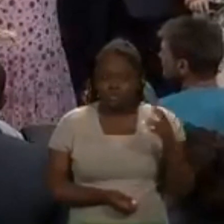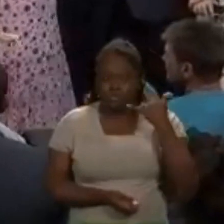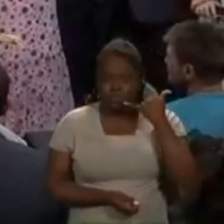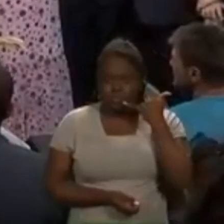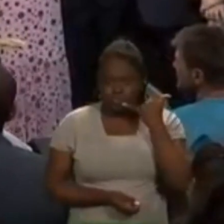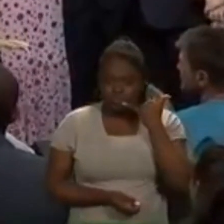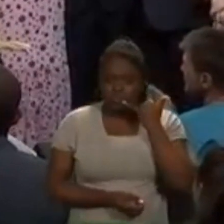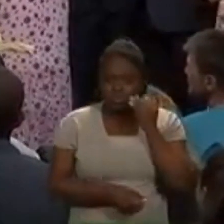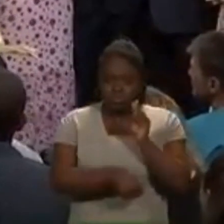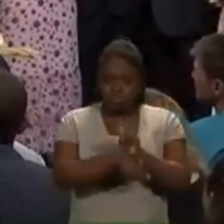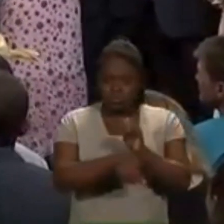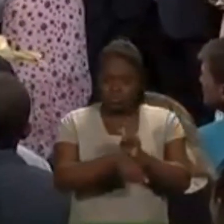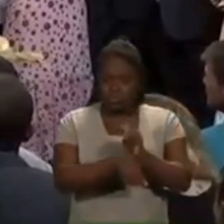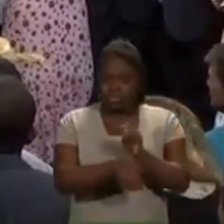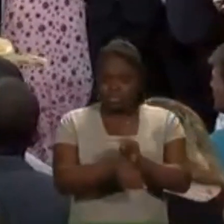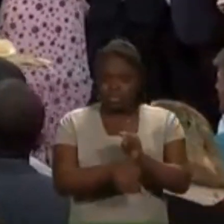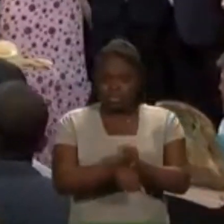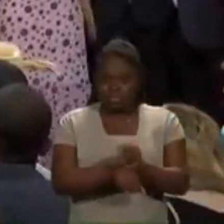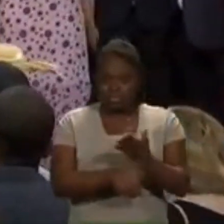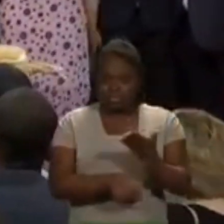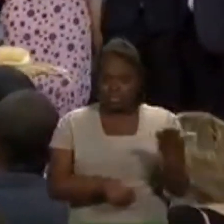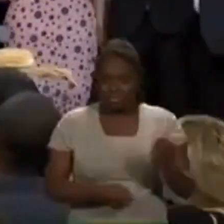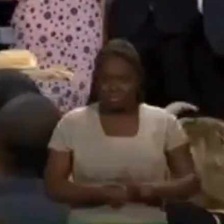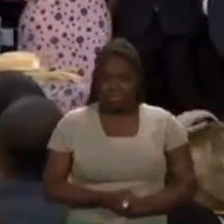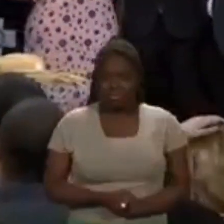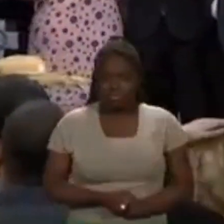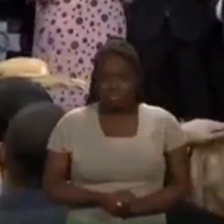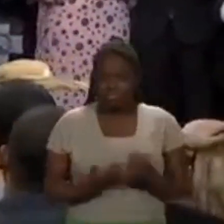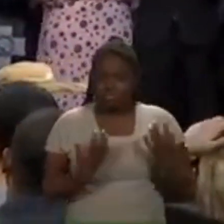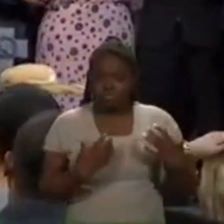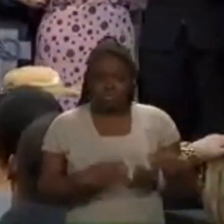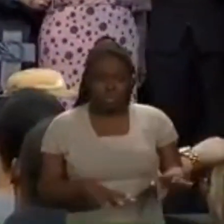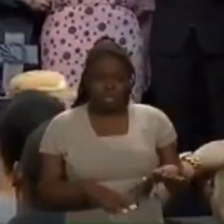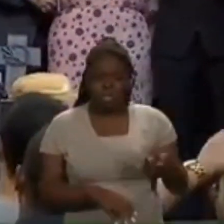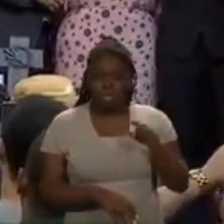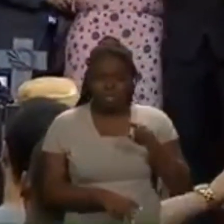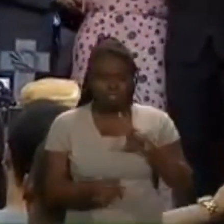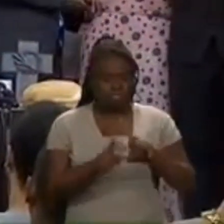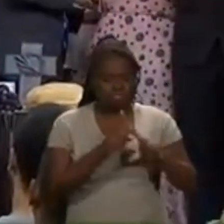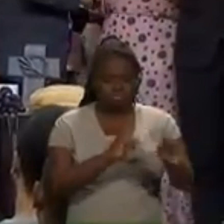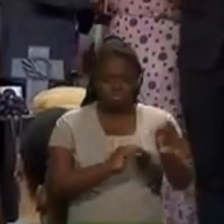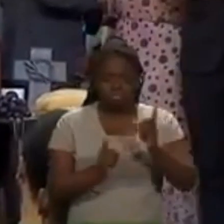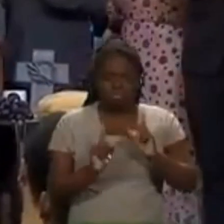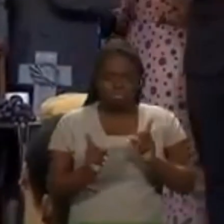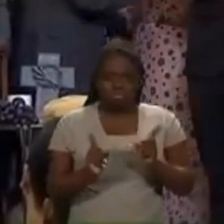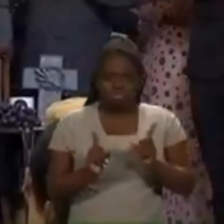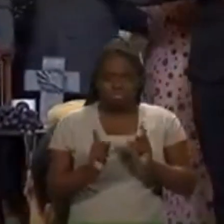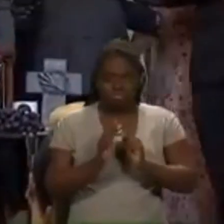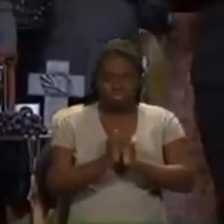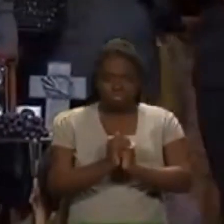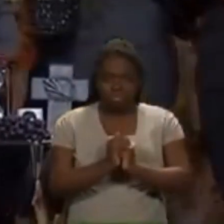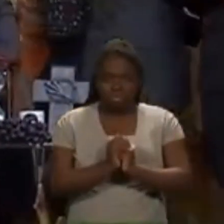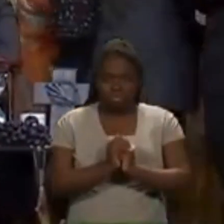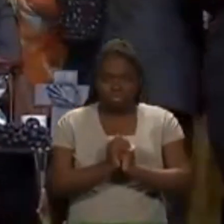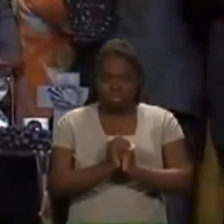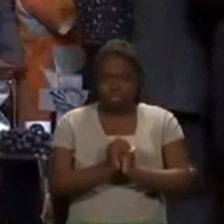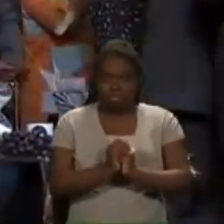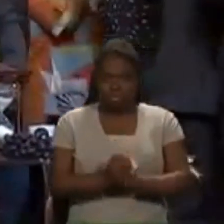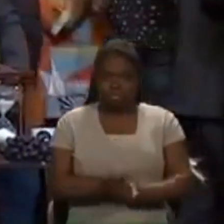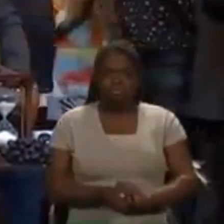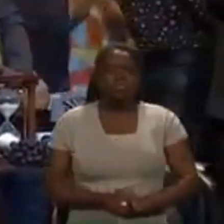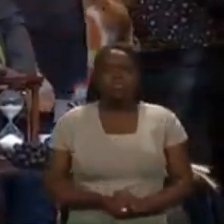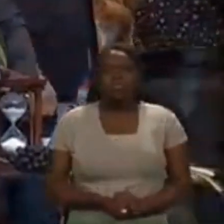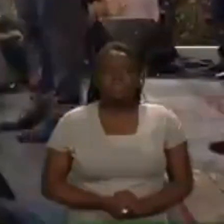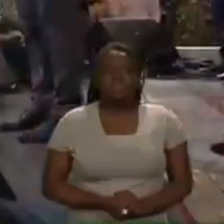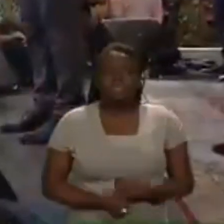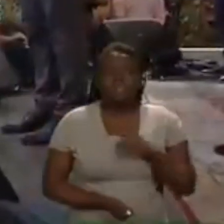telefone para a gente cuidar de vocês. A gente não quer que você simplesmente vá embora. Amém? Cadê meus